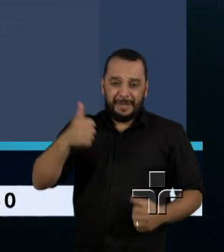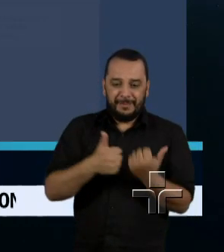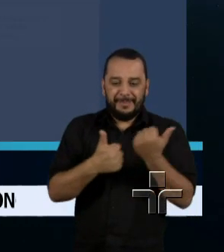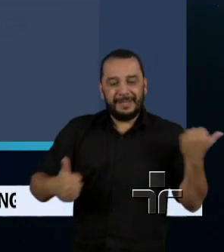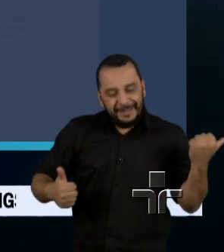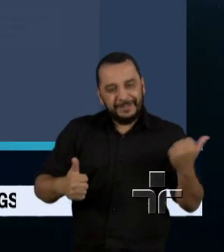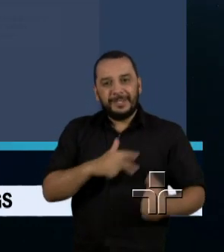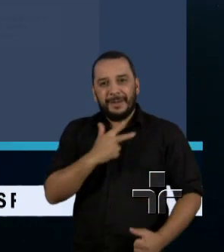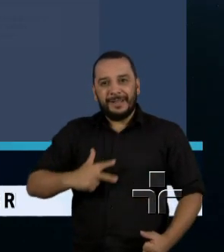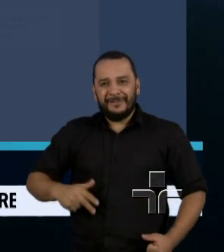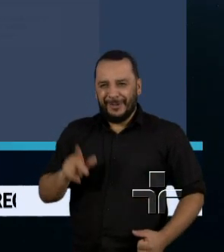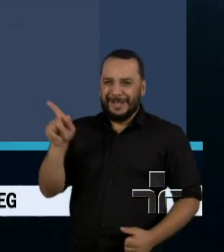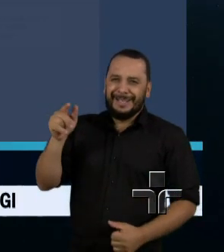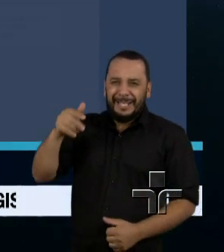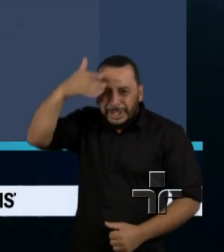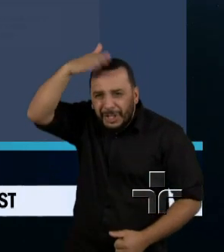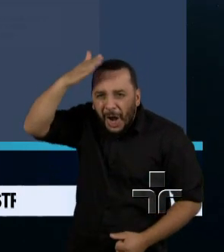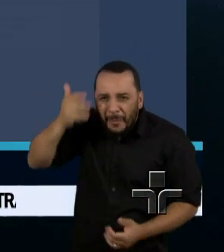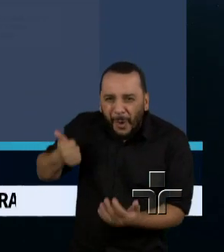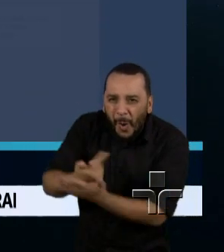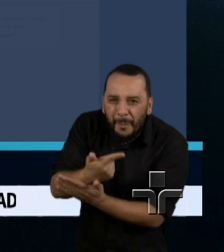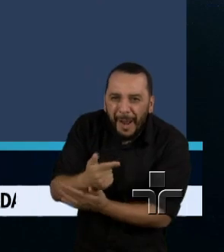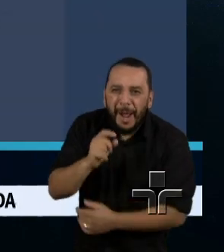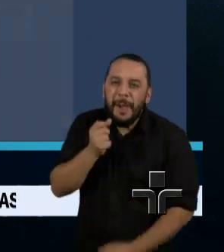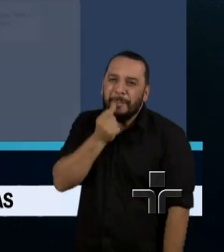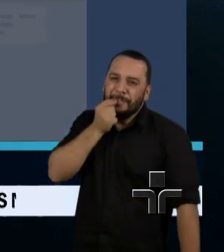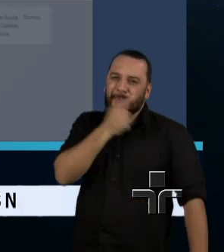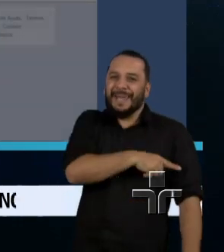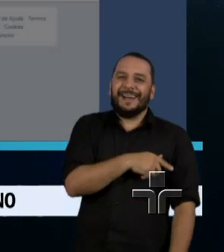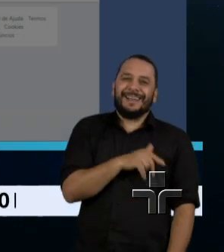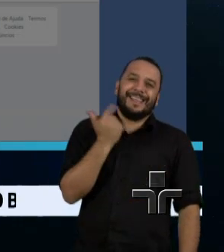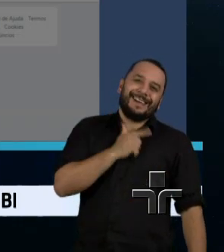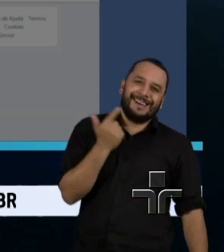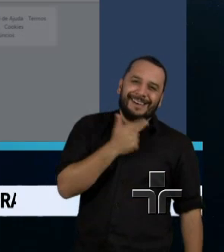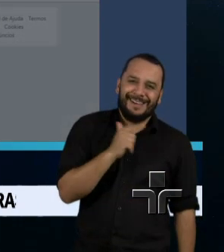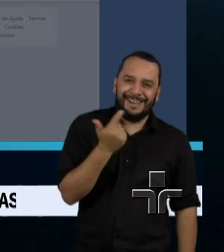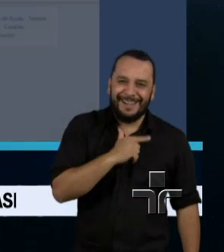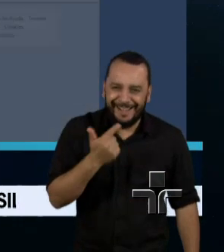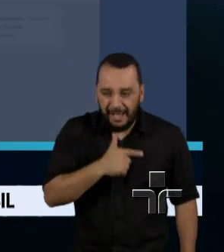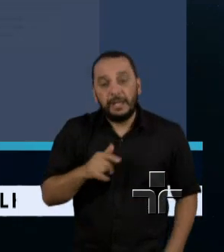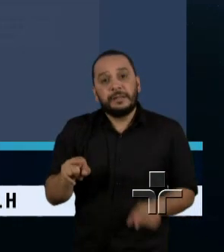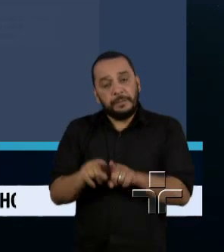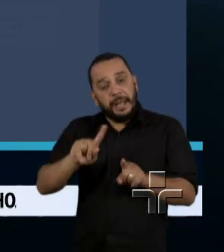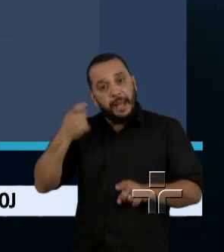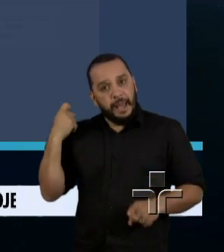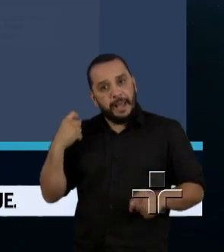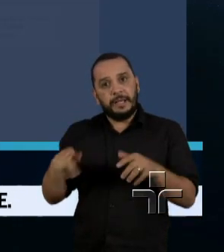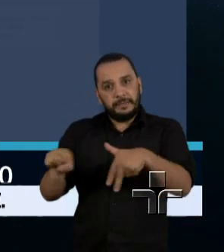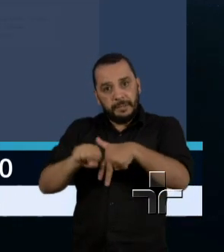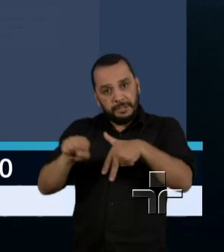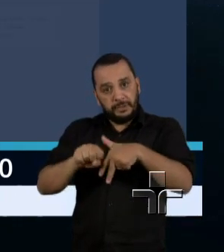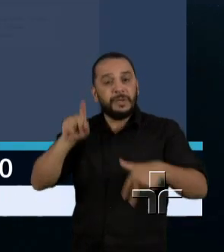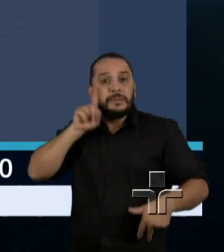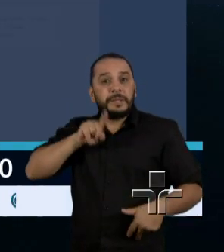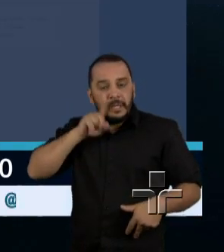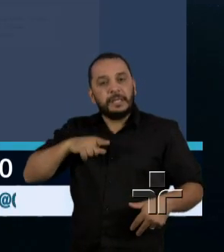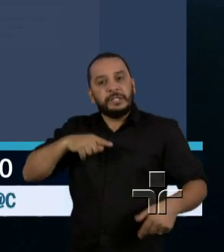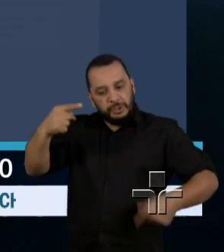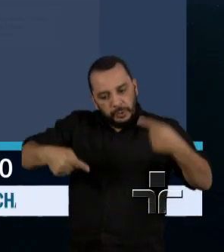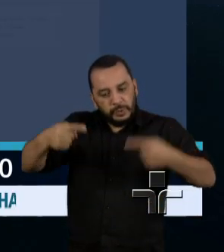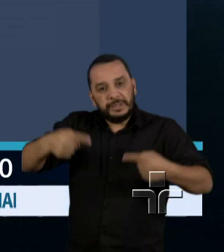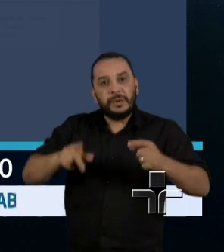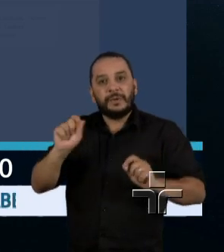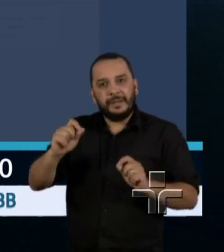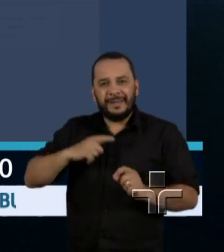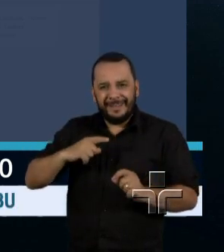uma piada totalmente fora de contexto. Até um ex-embaixador americano na Dinamarca entrou na discussão e chamou